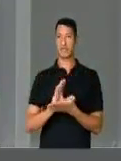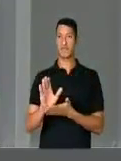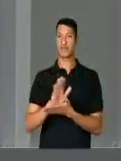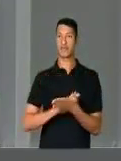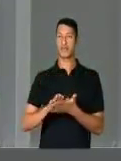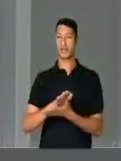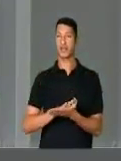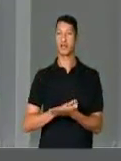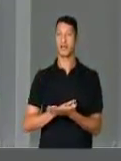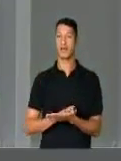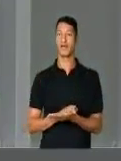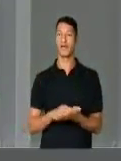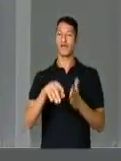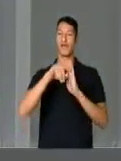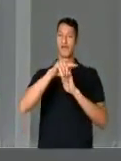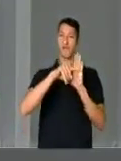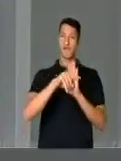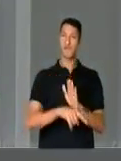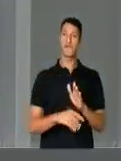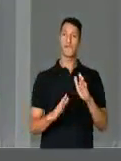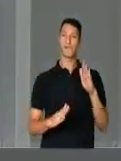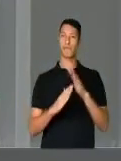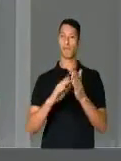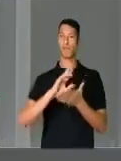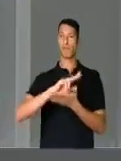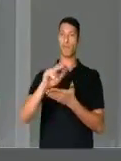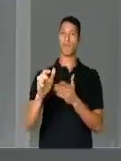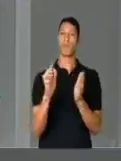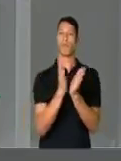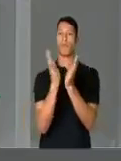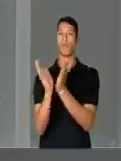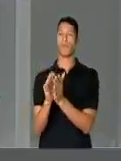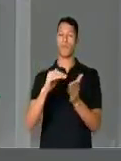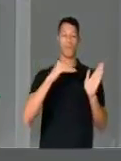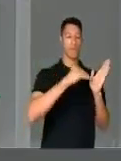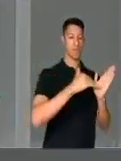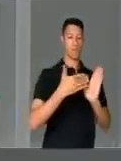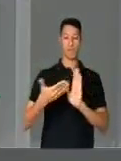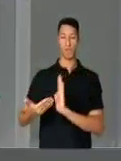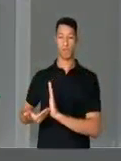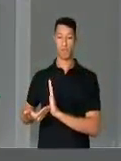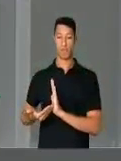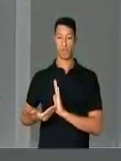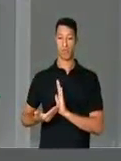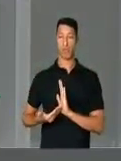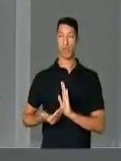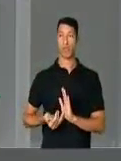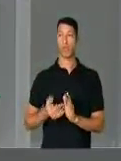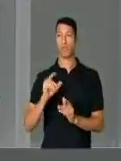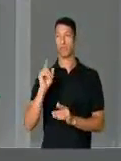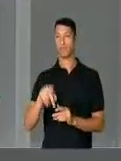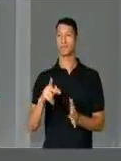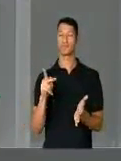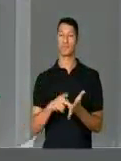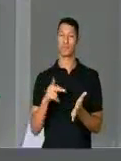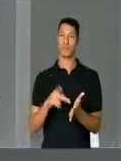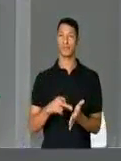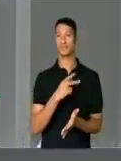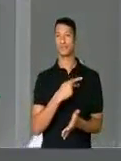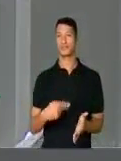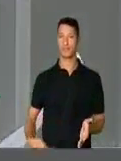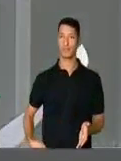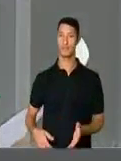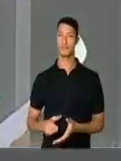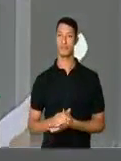desconfiança, a investigação que atinge diversos membros das duas casas. Isto é a verdade,